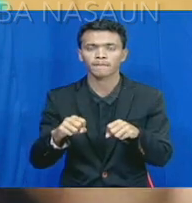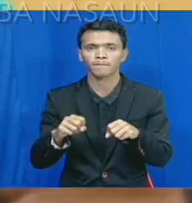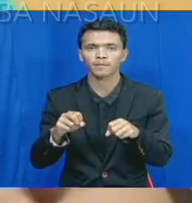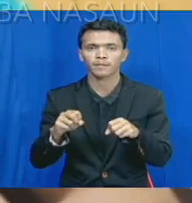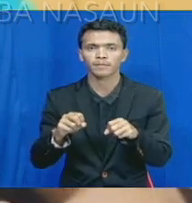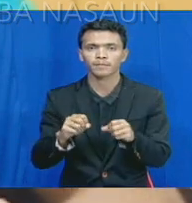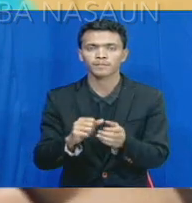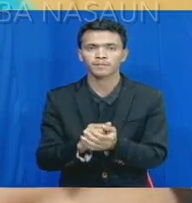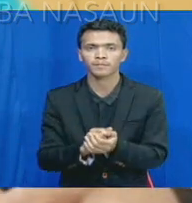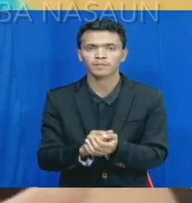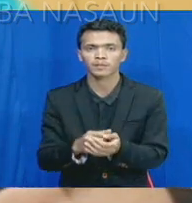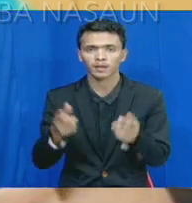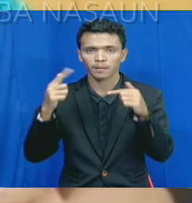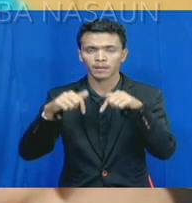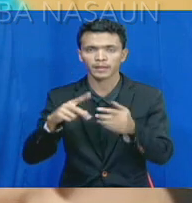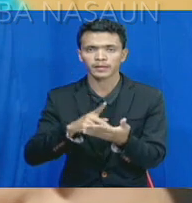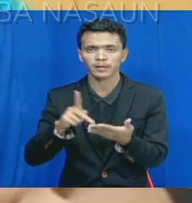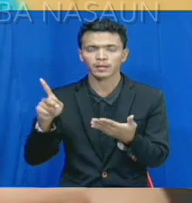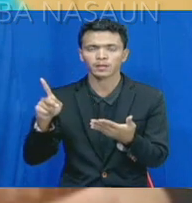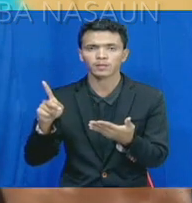voluntariamente atu mai selu